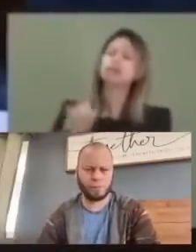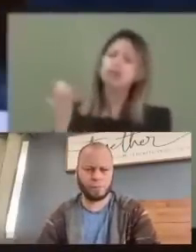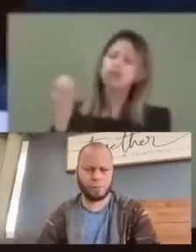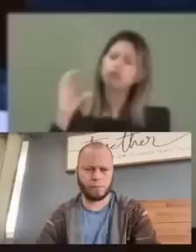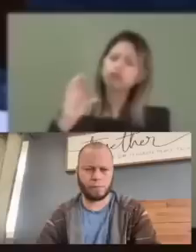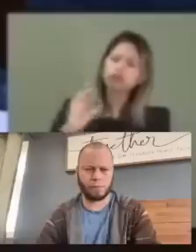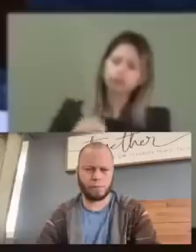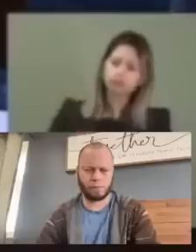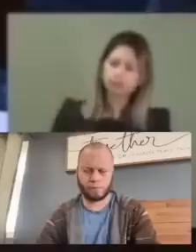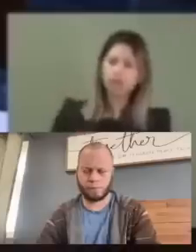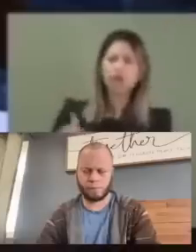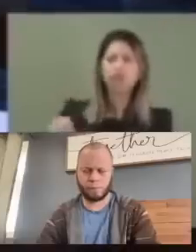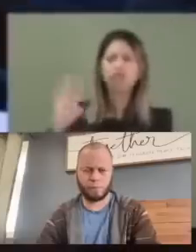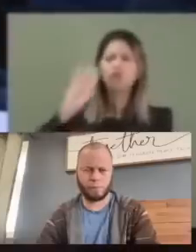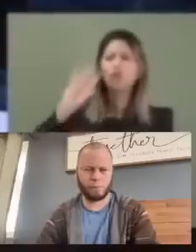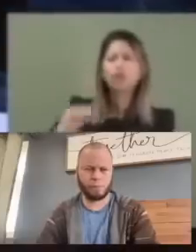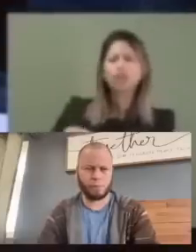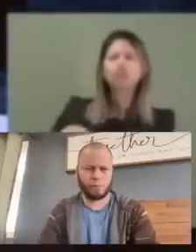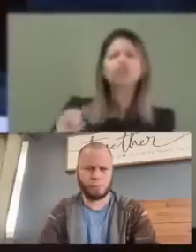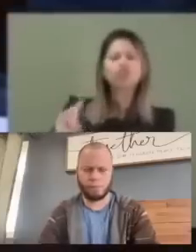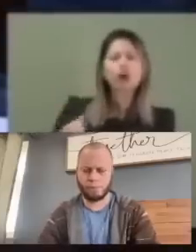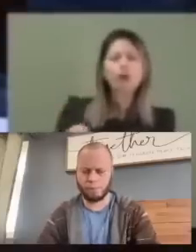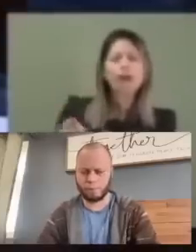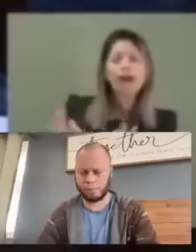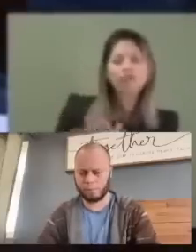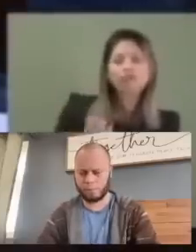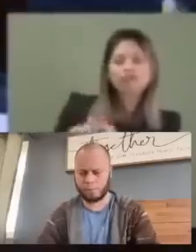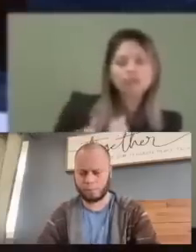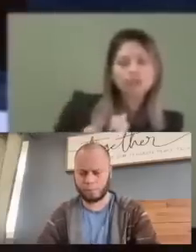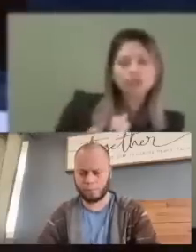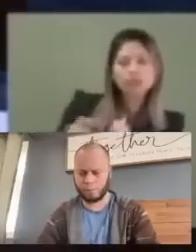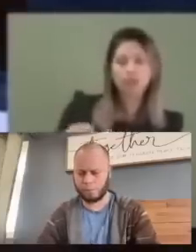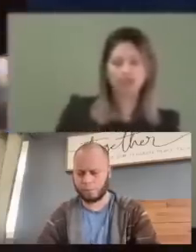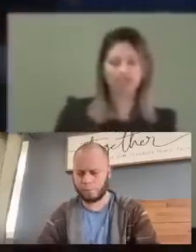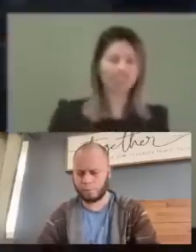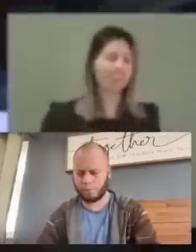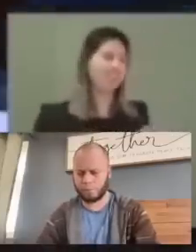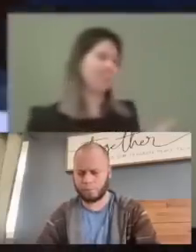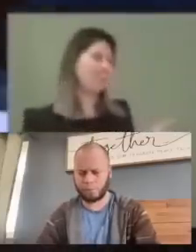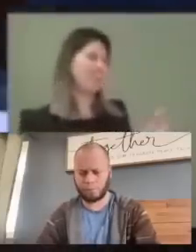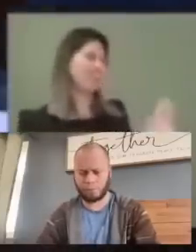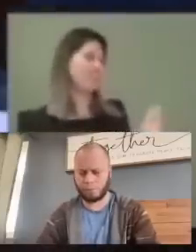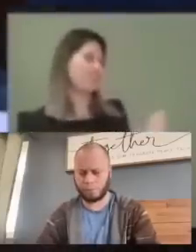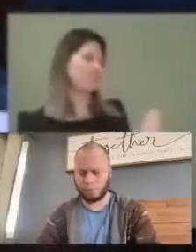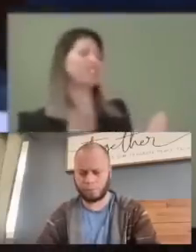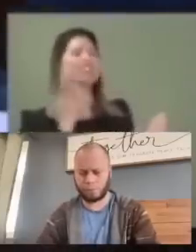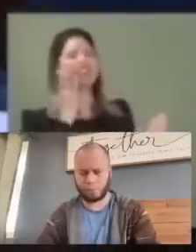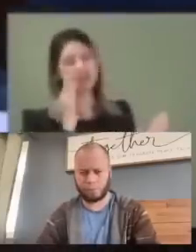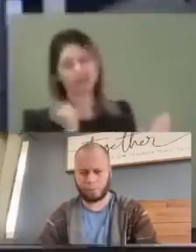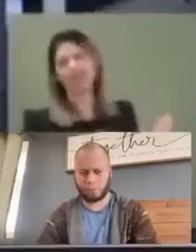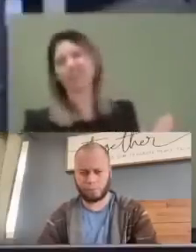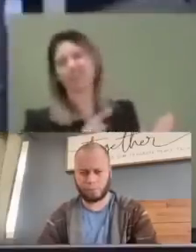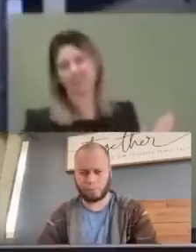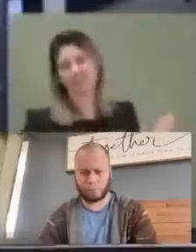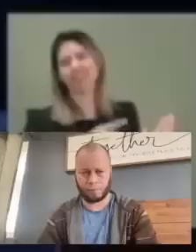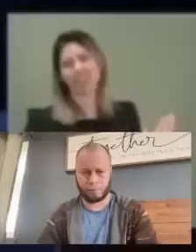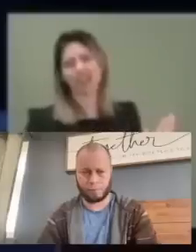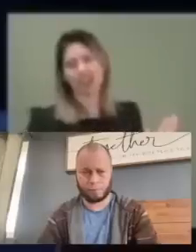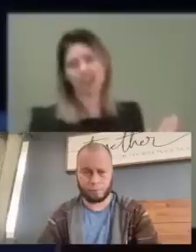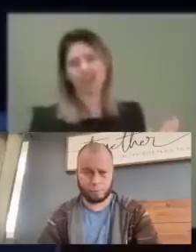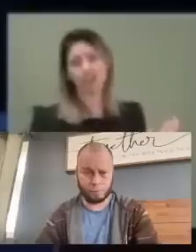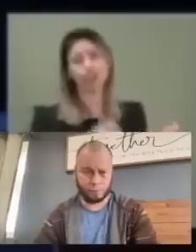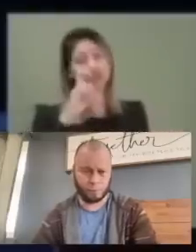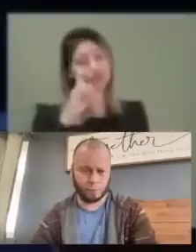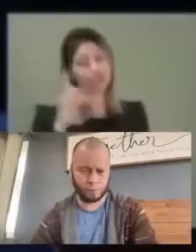para acabar um pouquinho do sigilo o presidente Lula já sabia do atentado desde o dia 2 de Janeiro